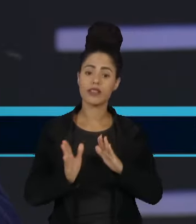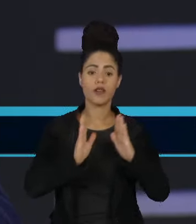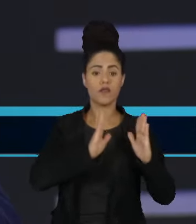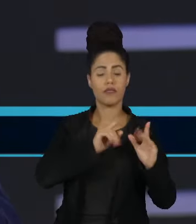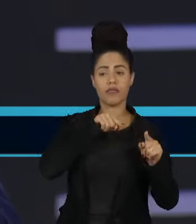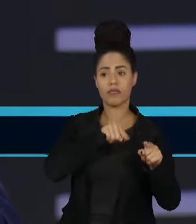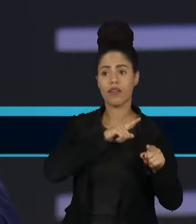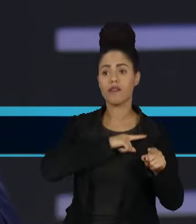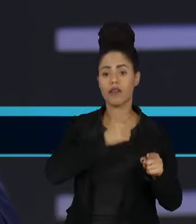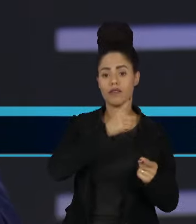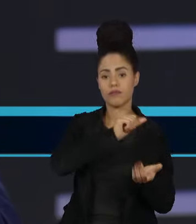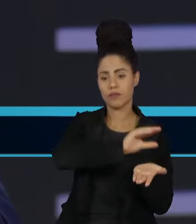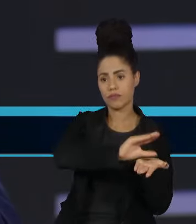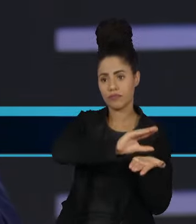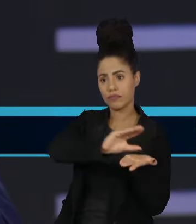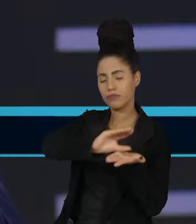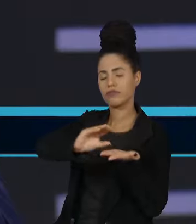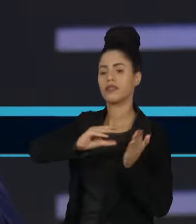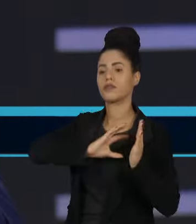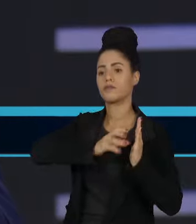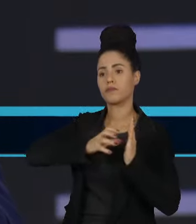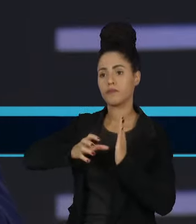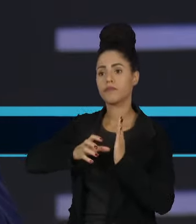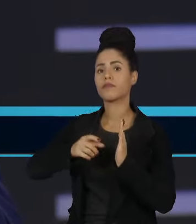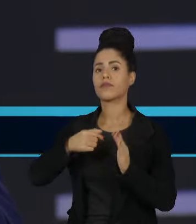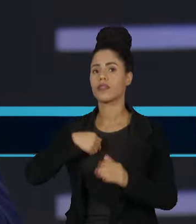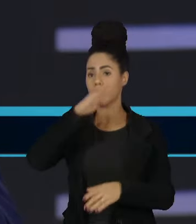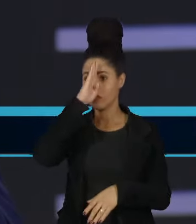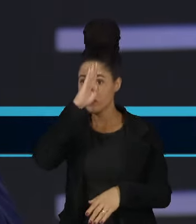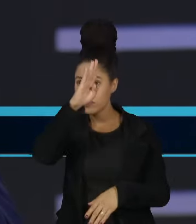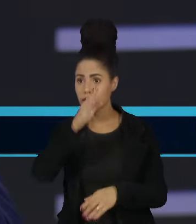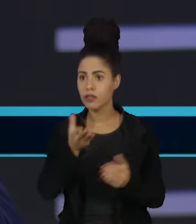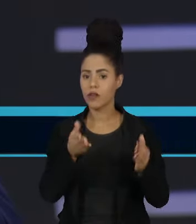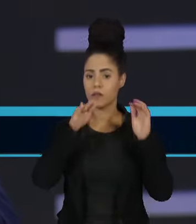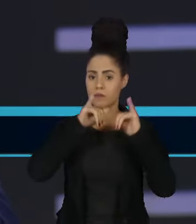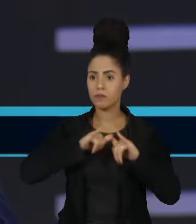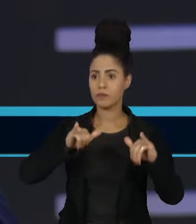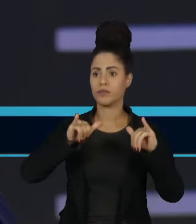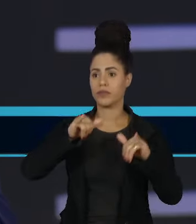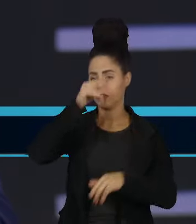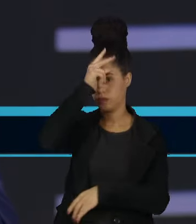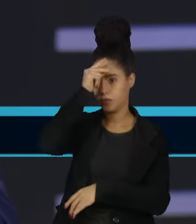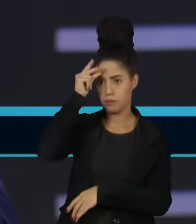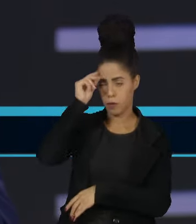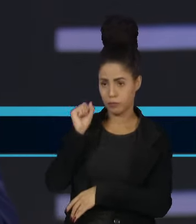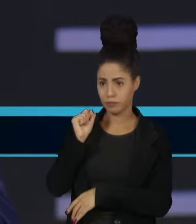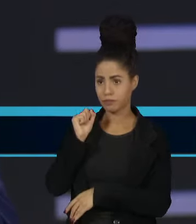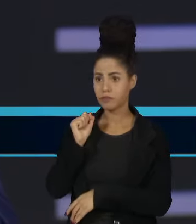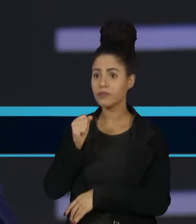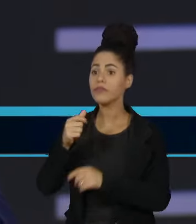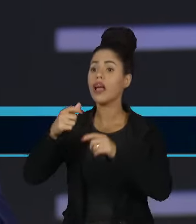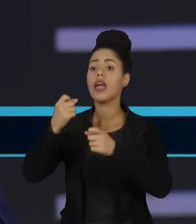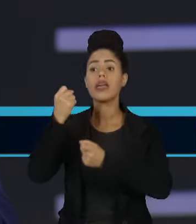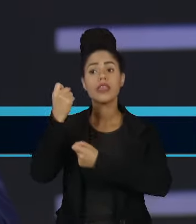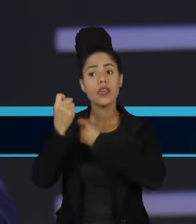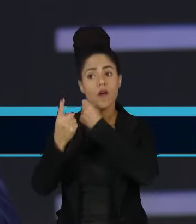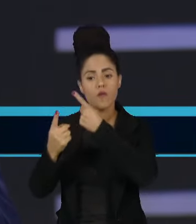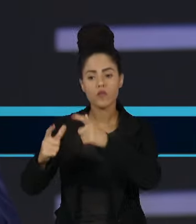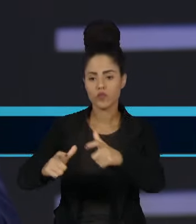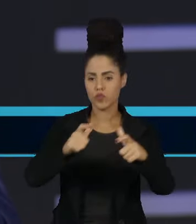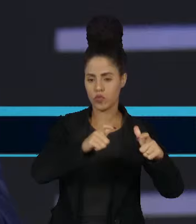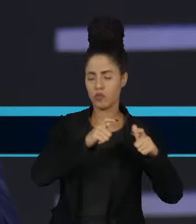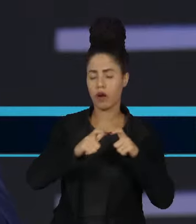emendas parlamentares, tiveram uma interferência direta no processo das eleições municipais. Em alguns lugares, meu Deus do